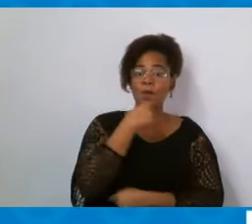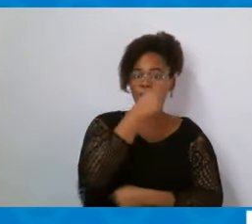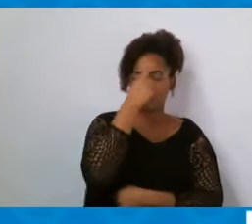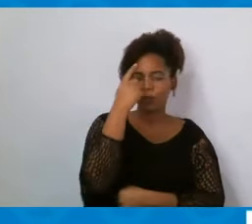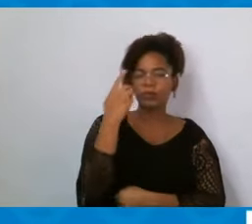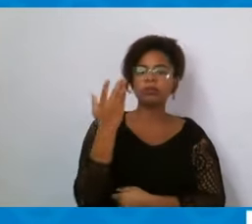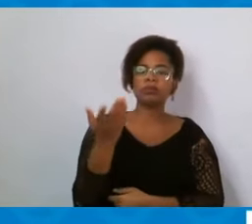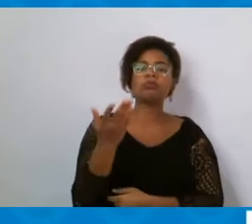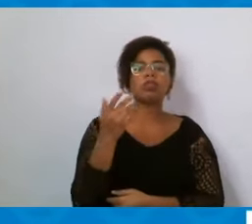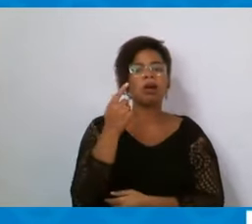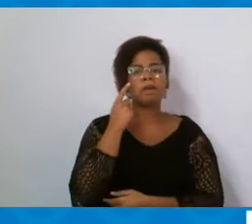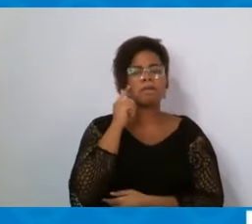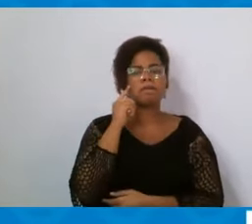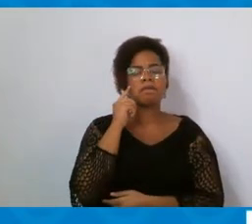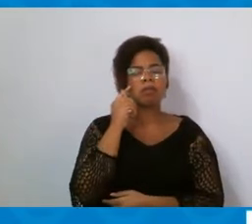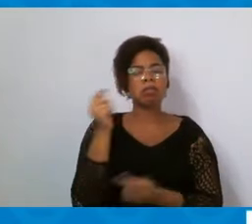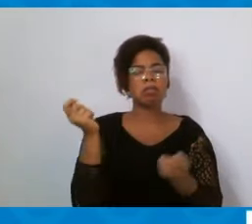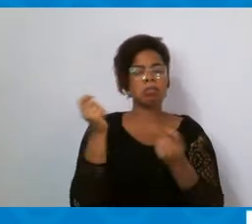se identifica